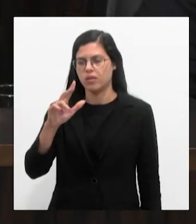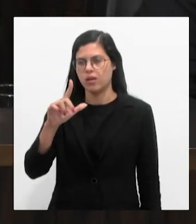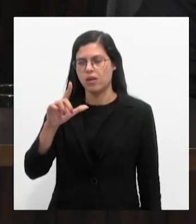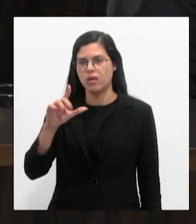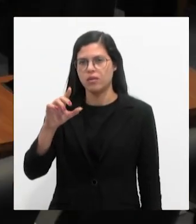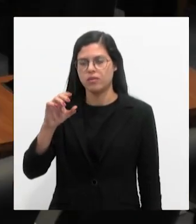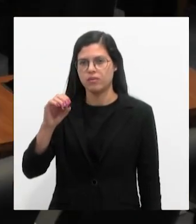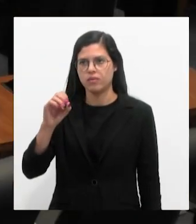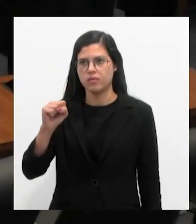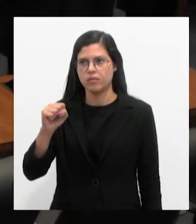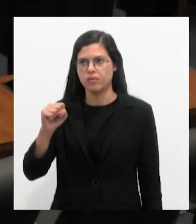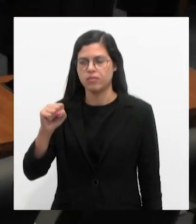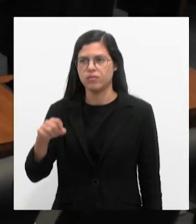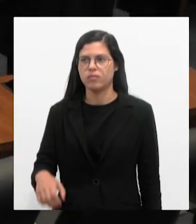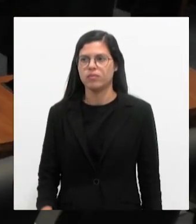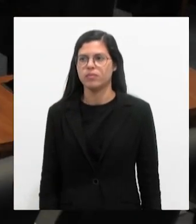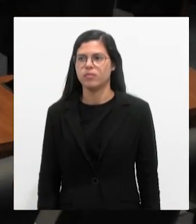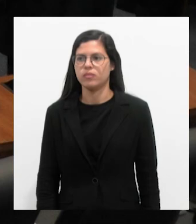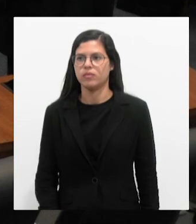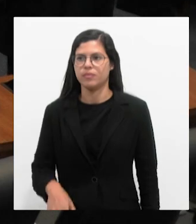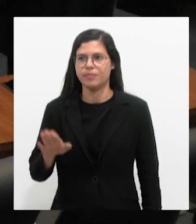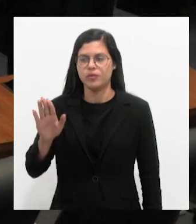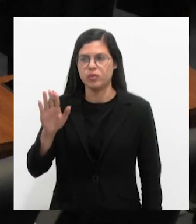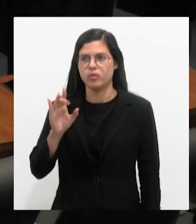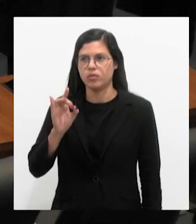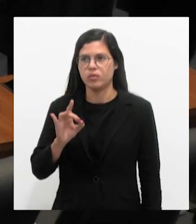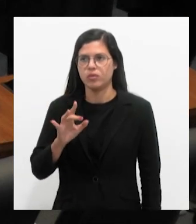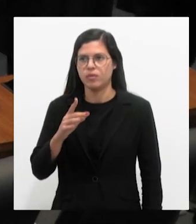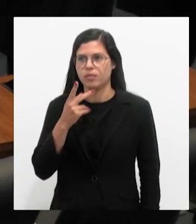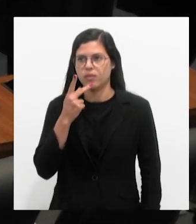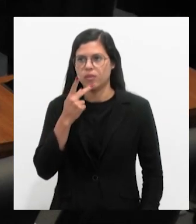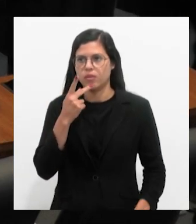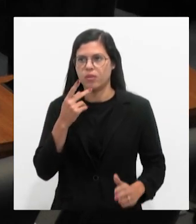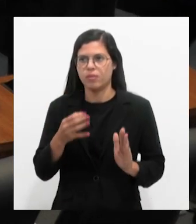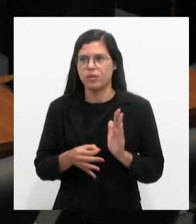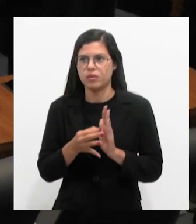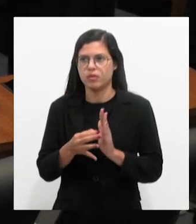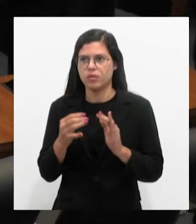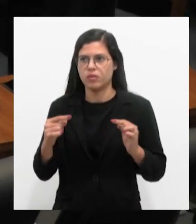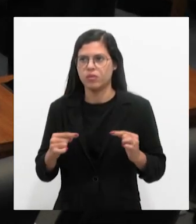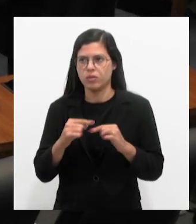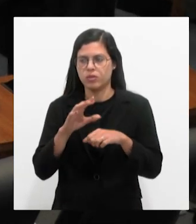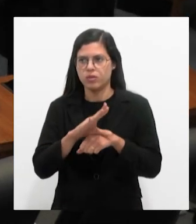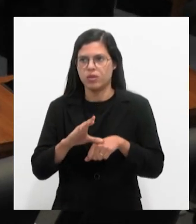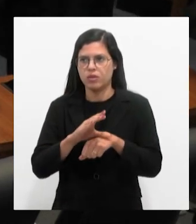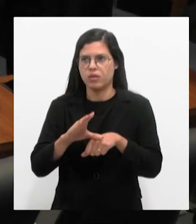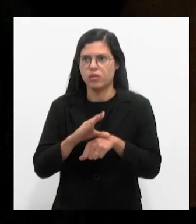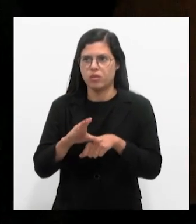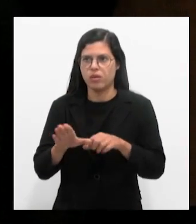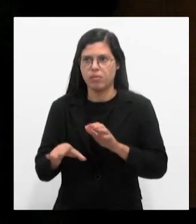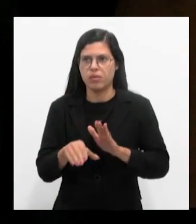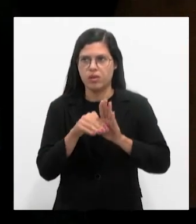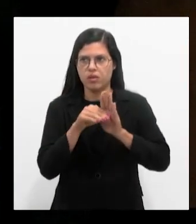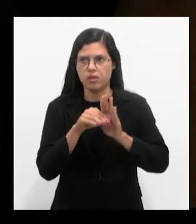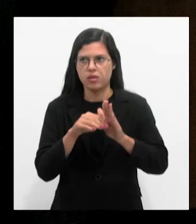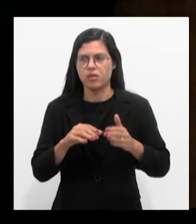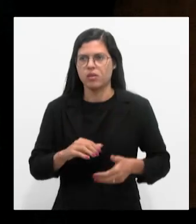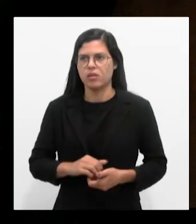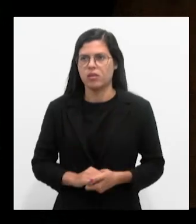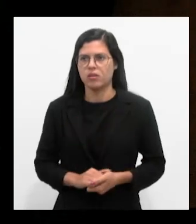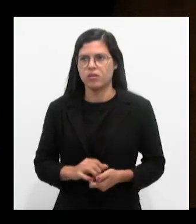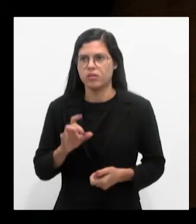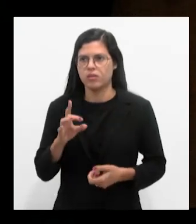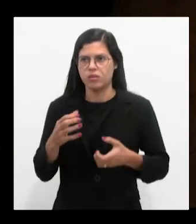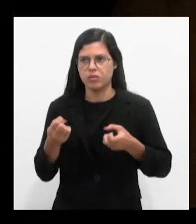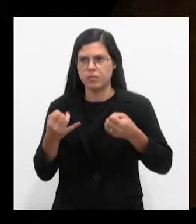presidente. É só para deixar claro aqui, consignado, que o parecer é pela constitucionalidade. Eu não falei constitucionalidade, é pela constitucionalidade com emendas. Eu só